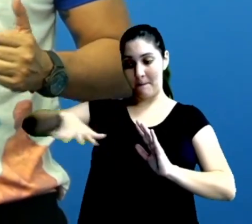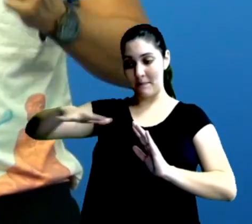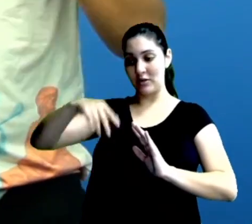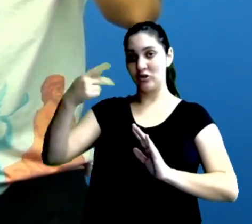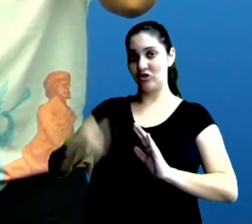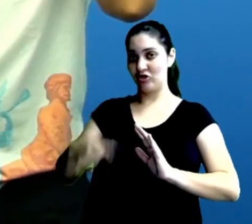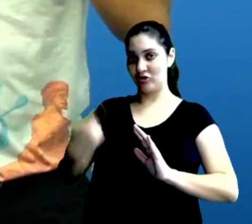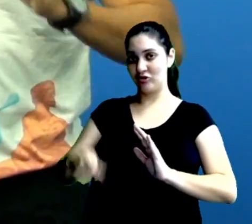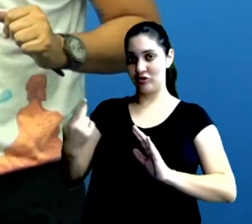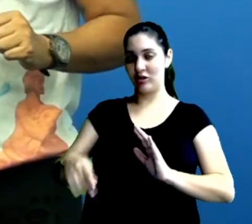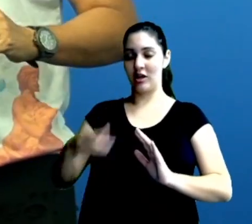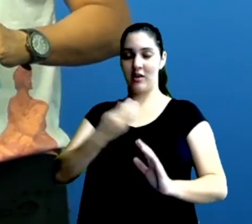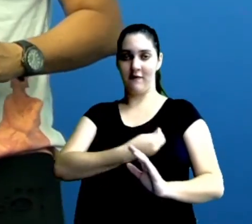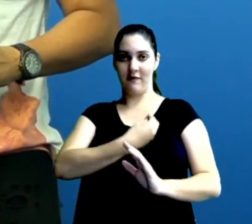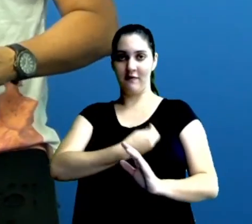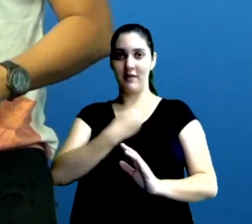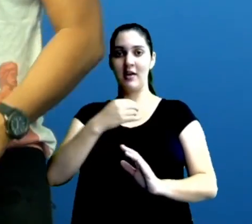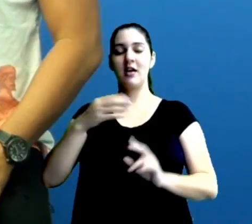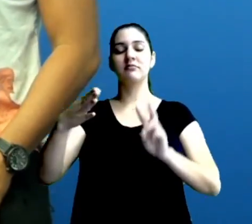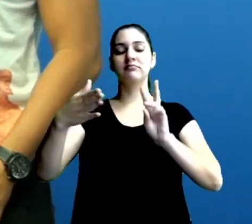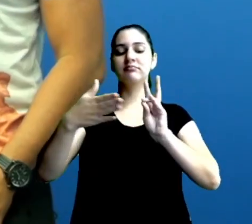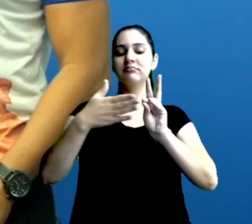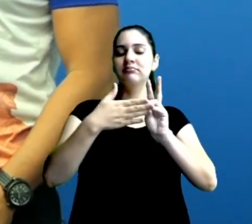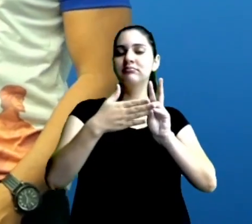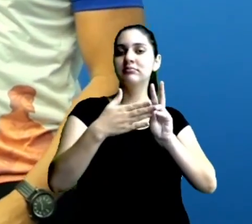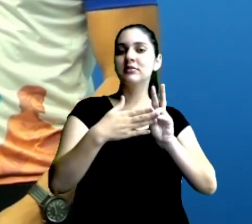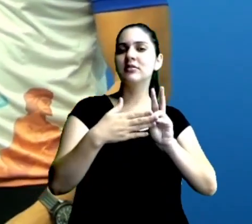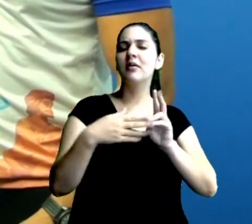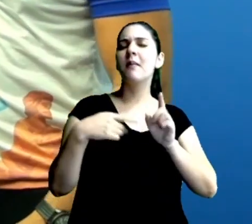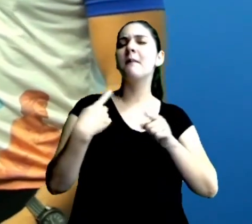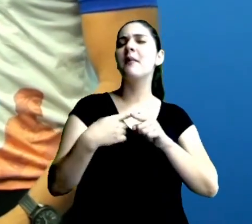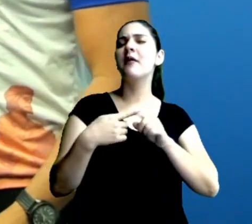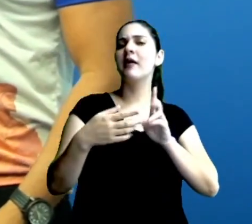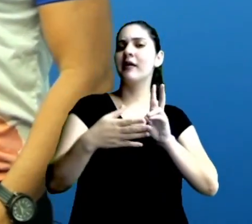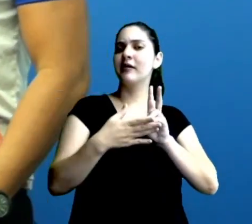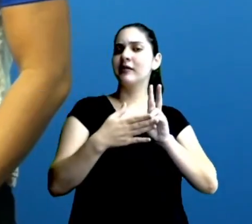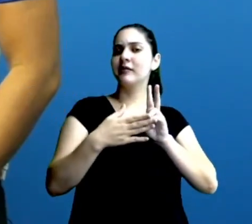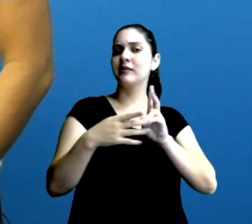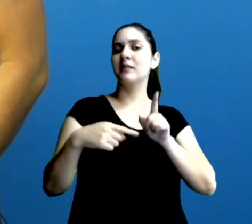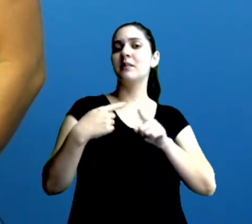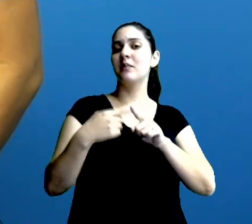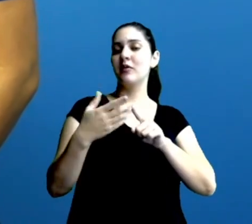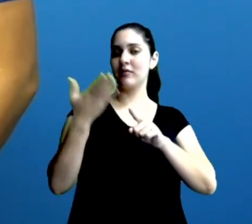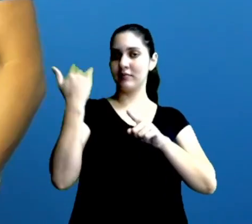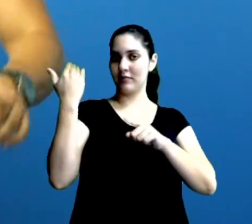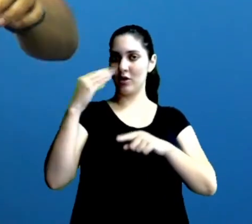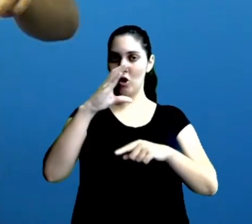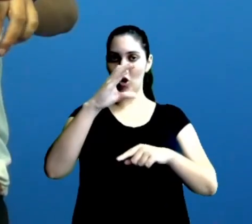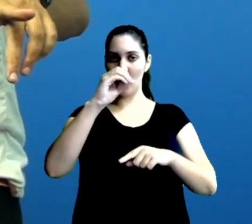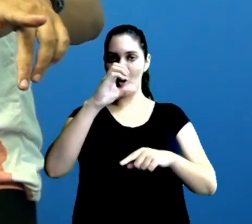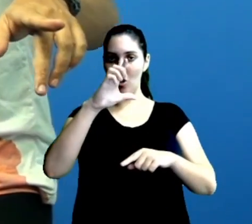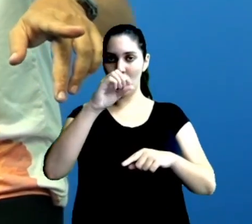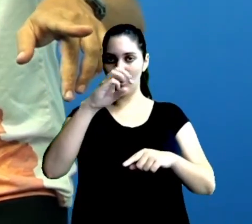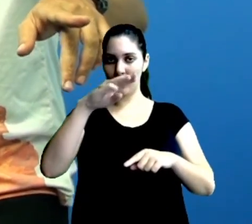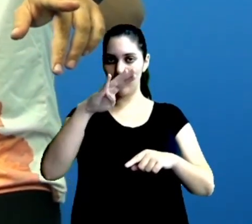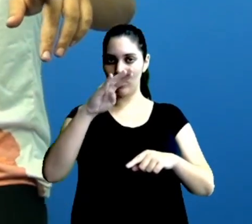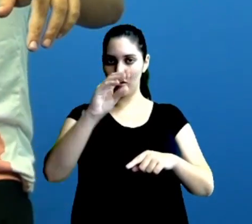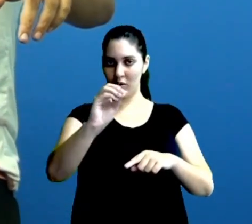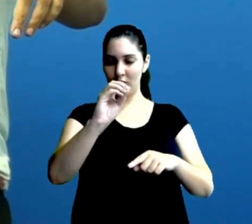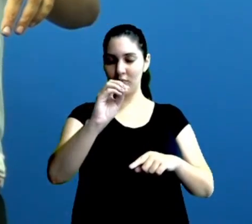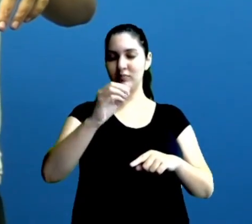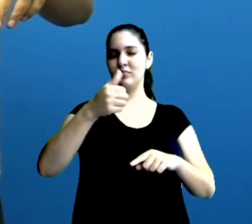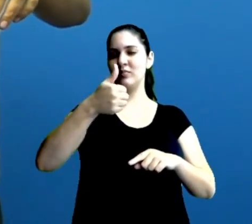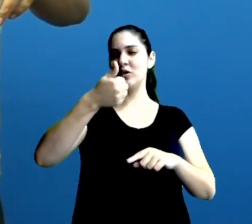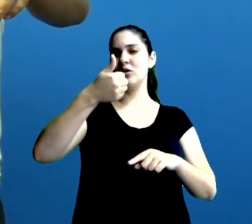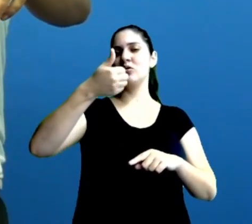índios. Por que, professor, que foi chamado de índios? Porque Cristóvão Colombo, lá em 1492, lembra que o Brasil foi em 1500.